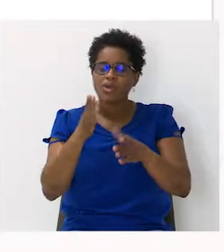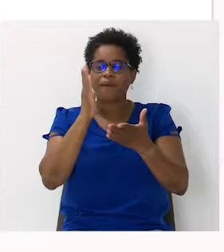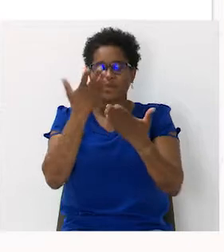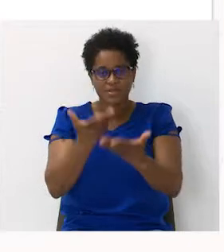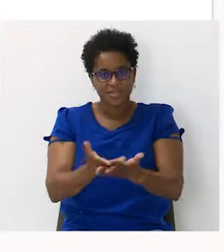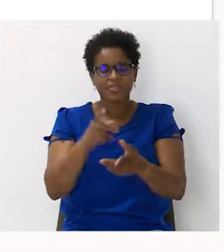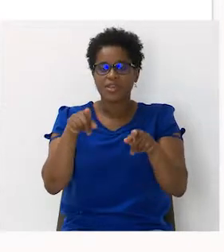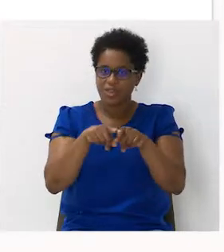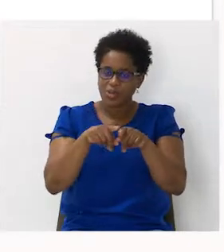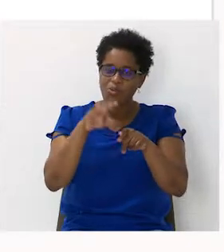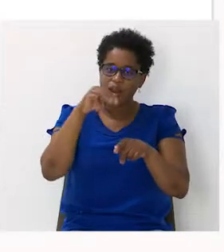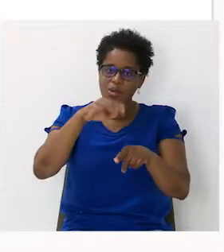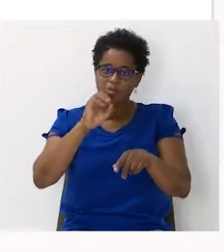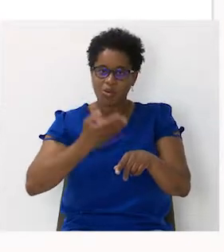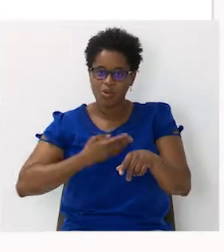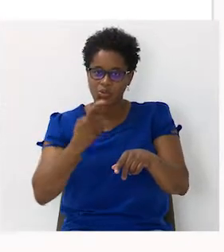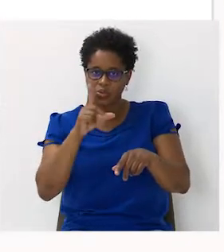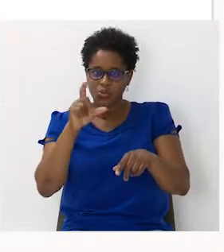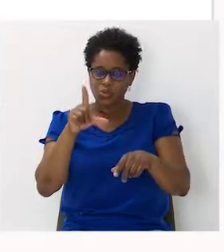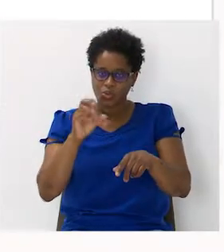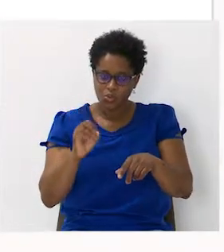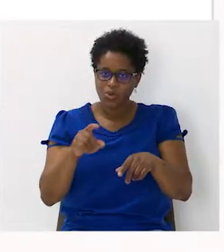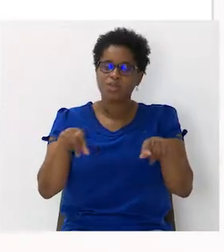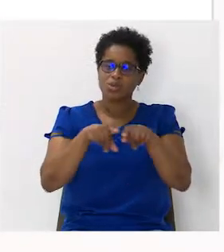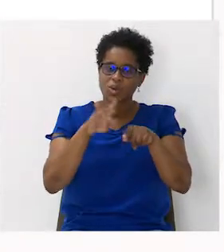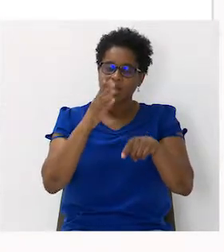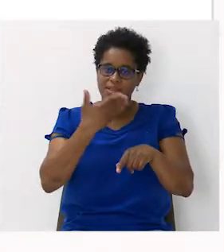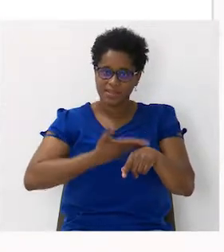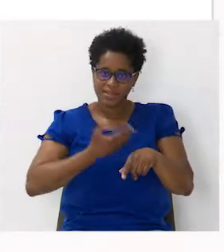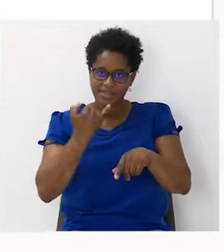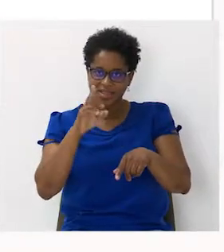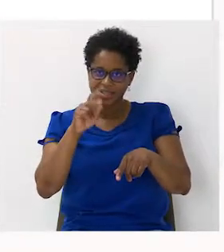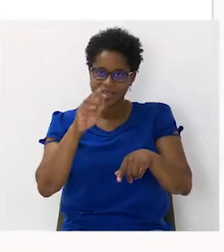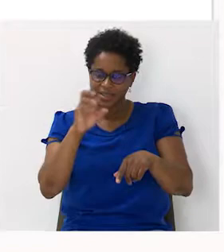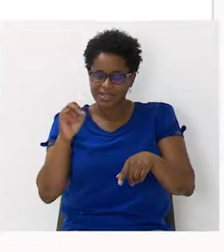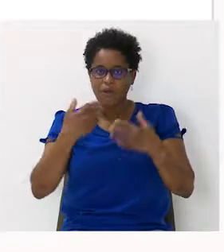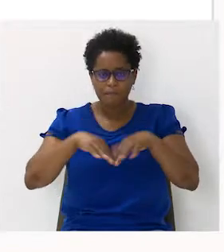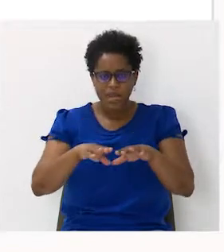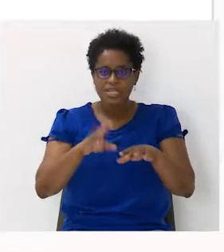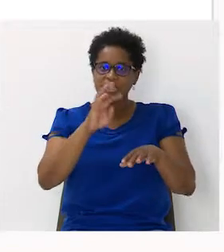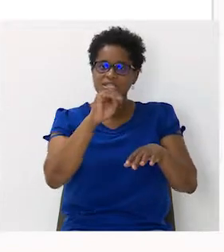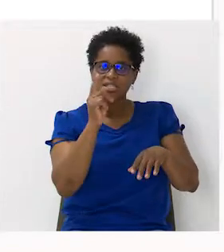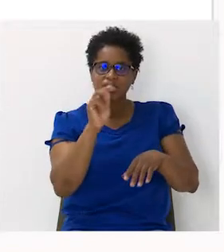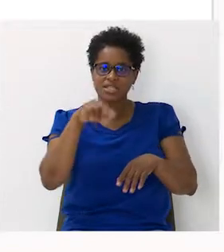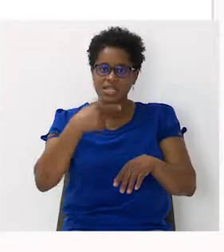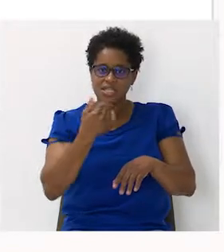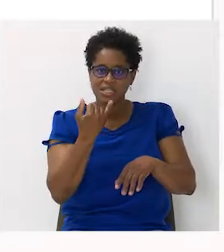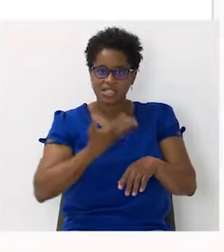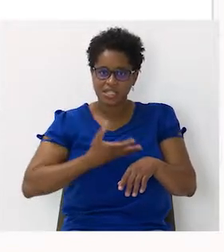mesmo módulo, a mesma direção, mas de sentidos contrários. Vocês podem